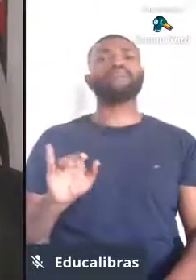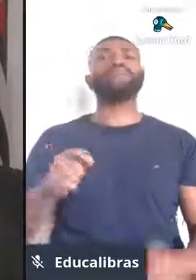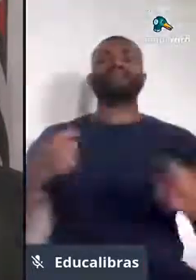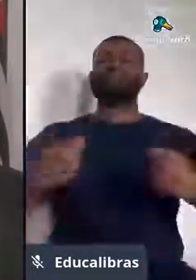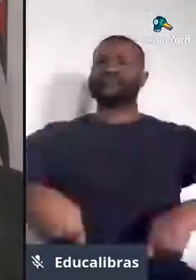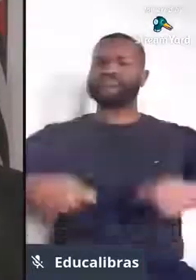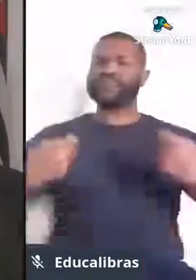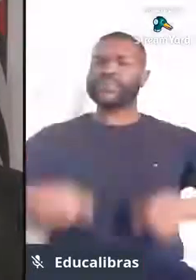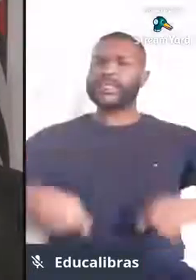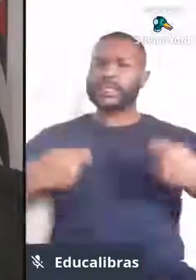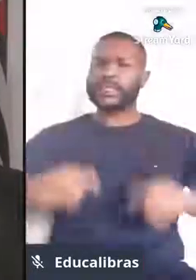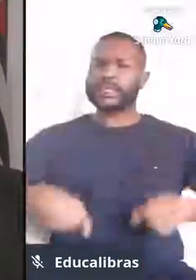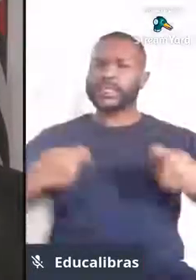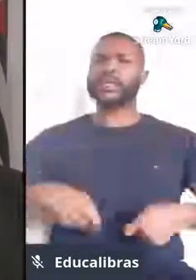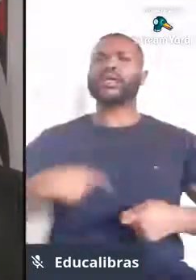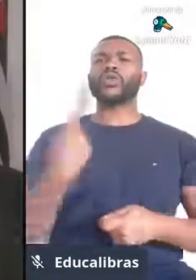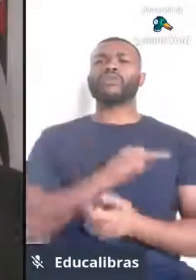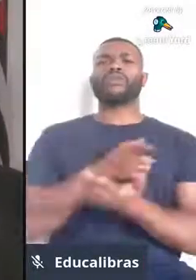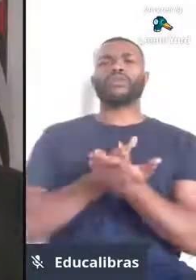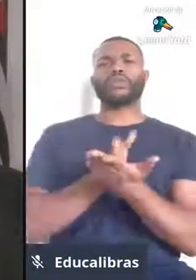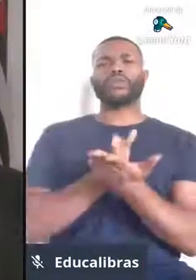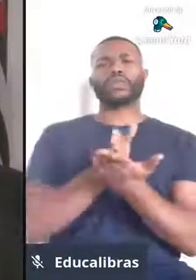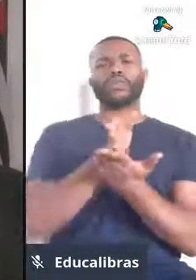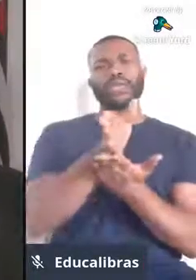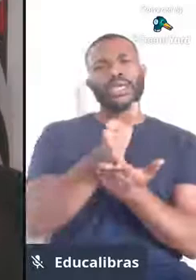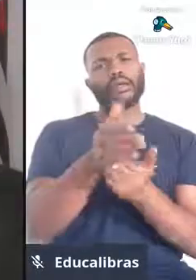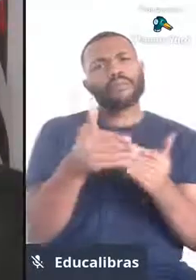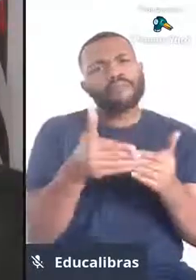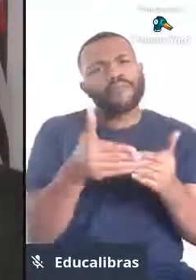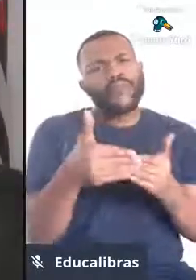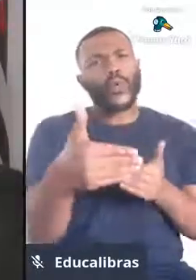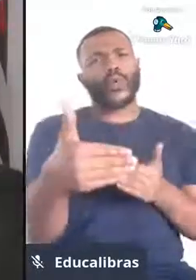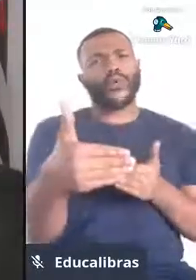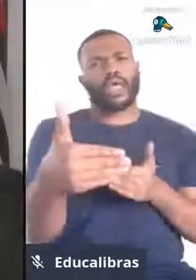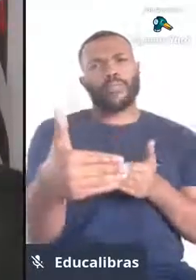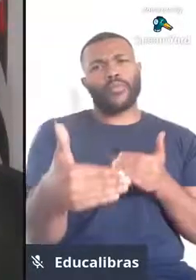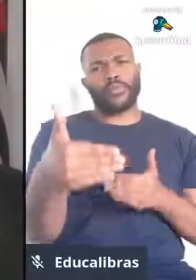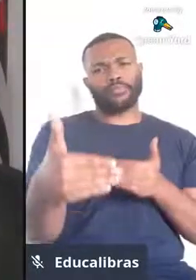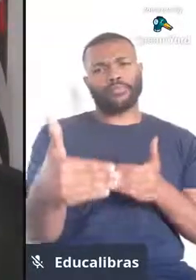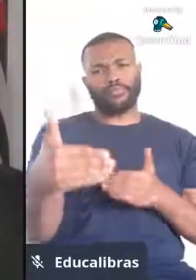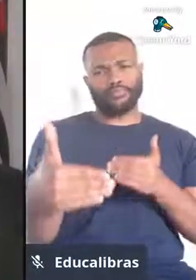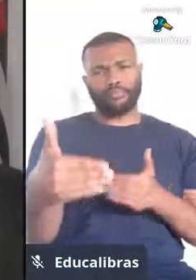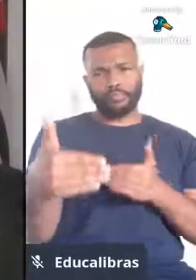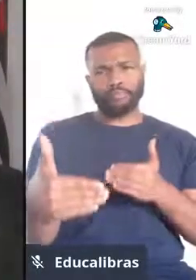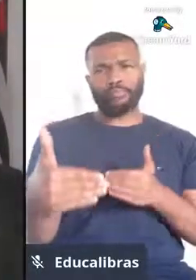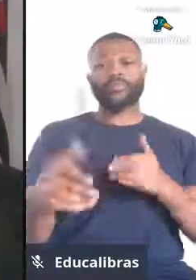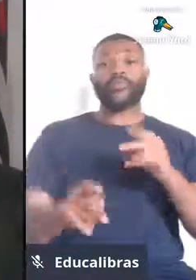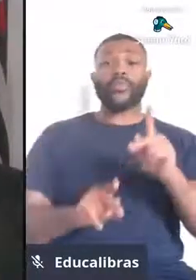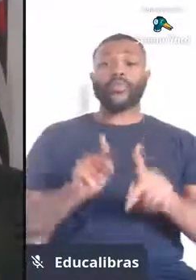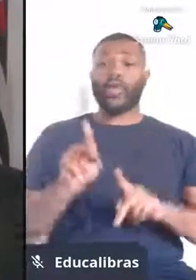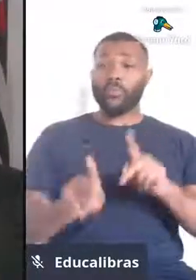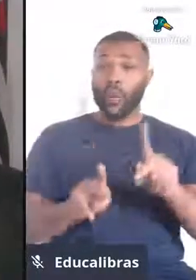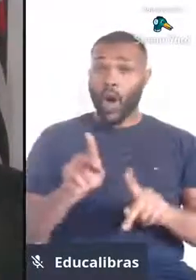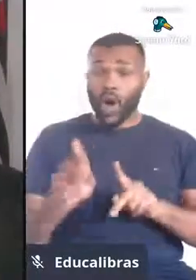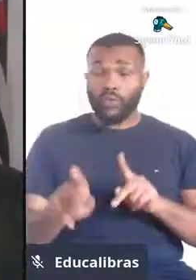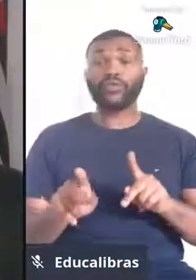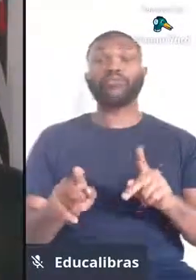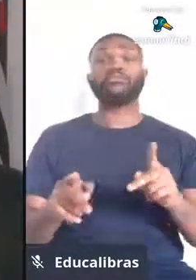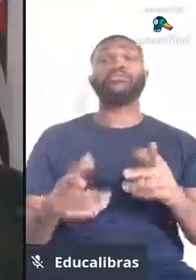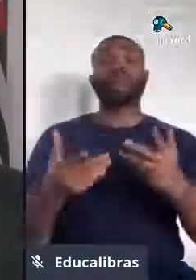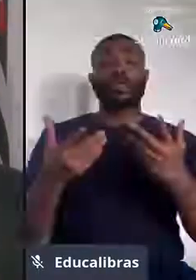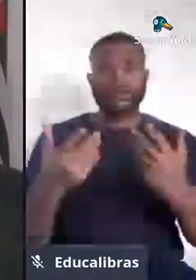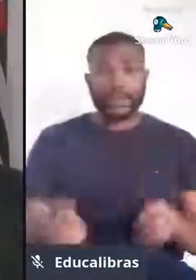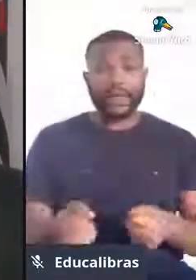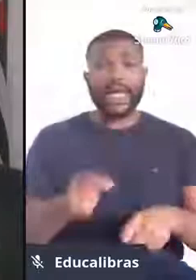gente siga esse caminho por mais um tempo, né? E quanto mais a população aderir, menos tempo a gente vai ter que passar